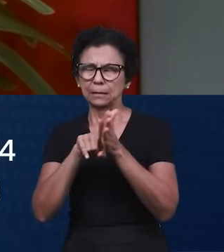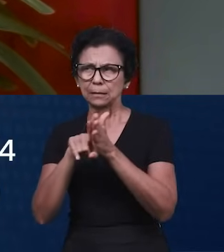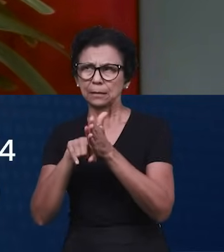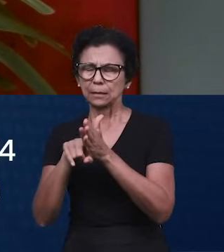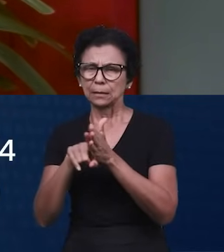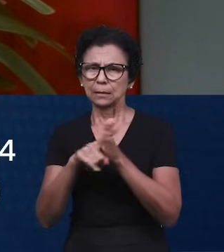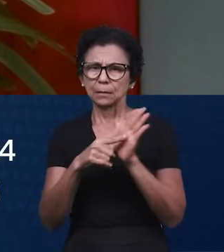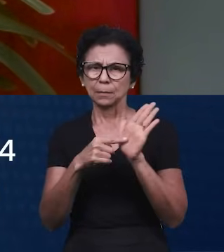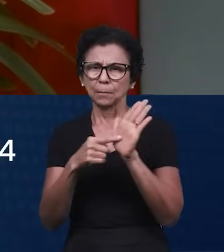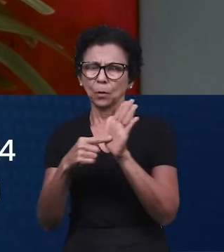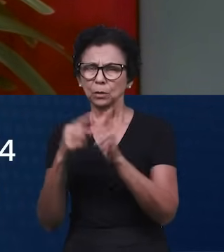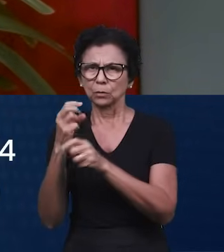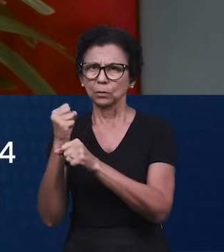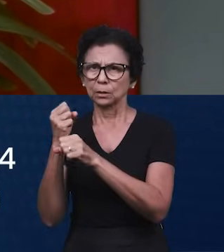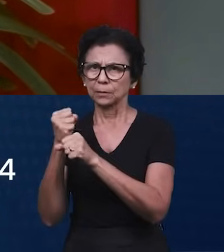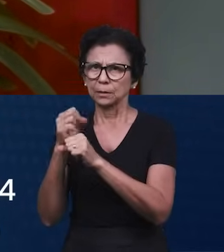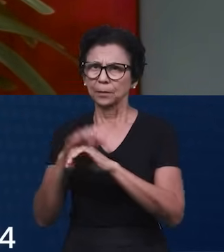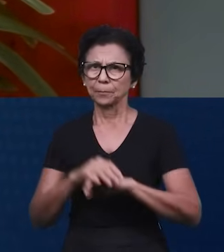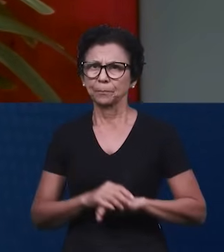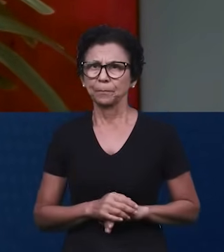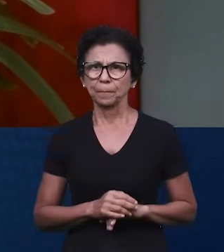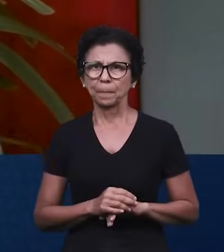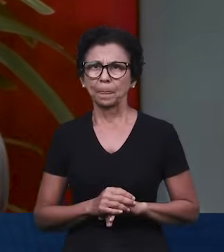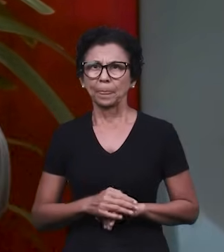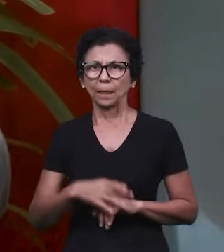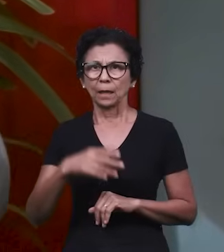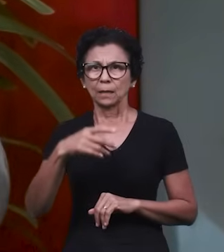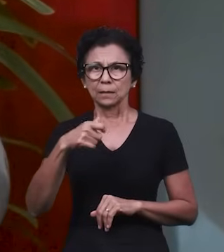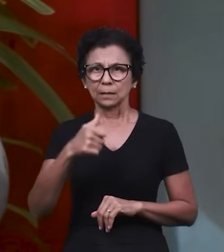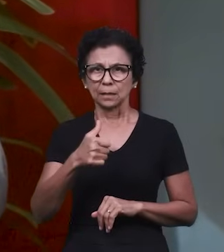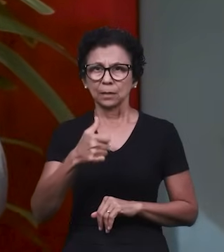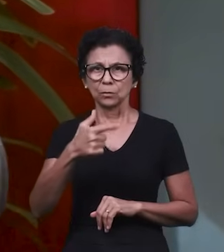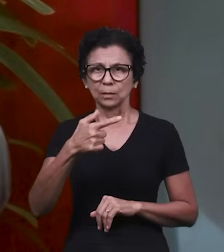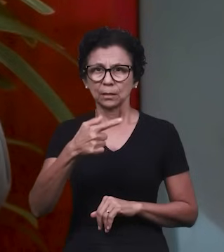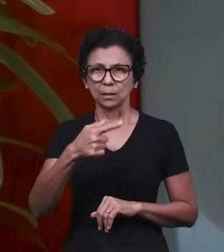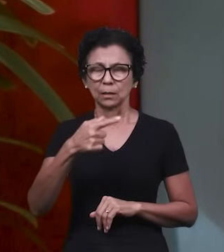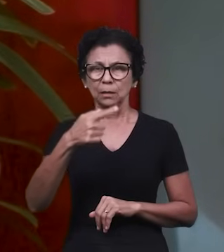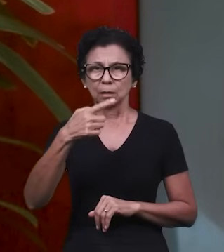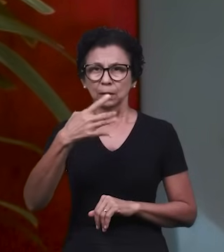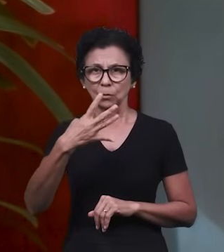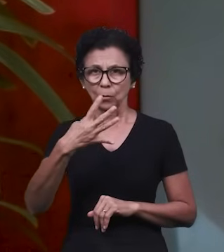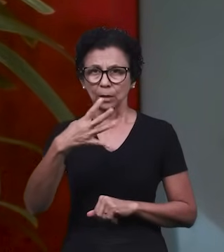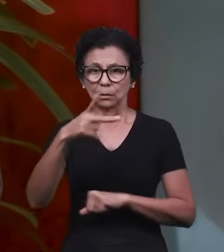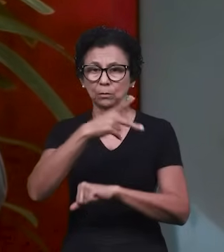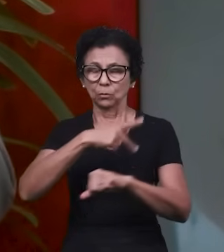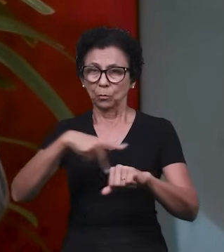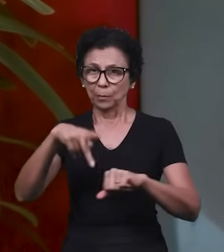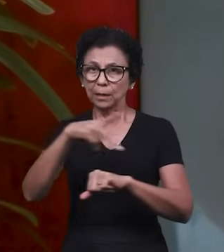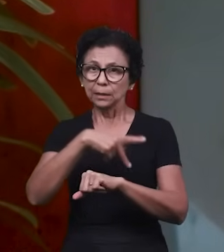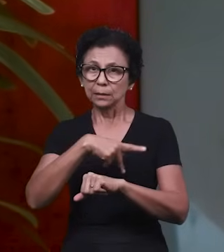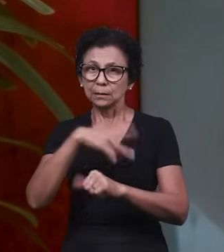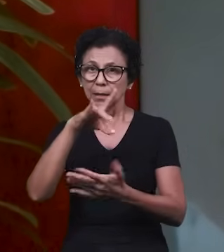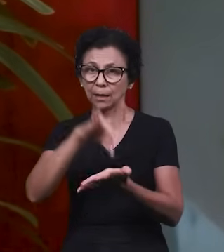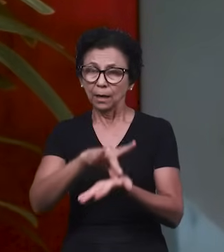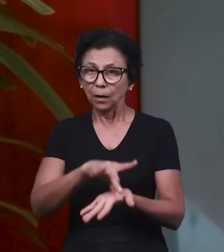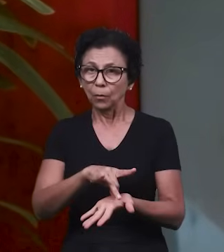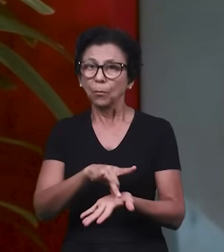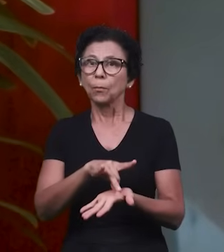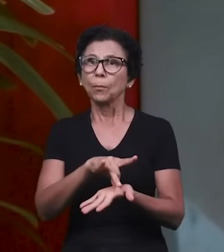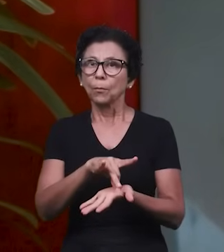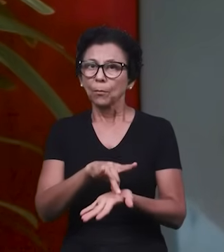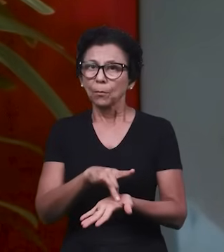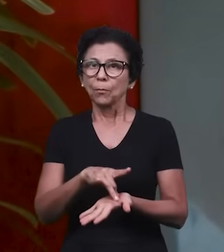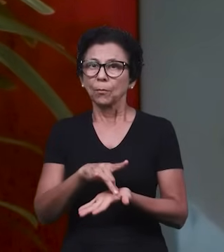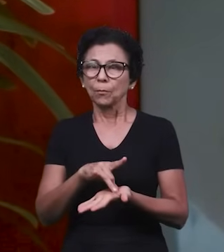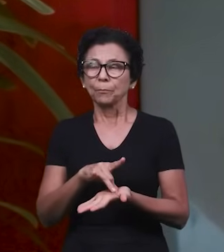de acessos em 174 países. Isso para nós, isso é documentado. Do ponto de vista